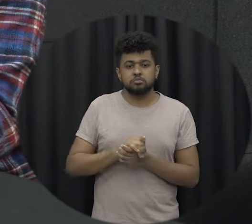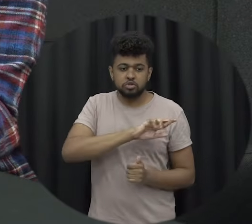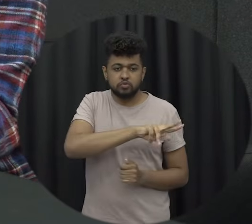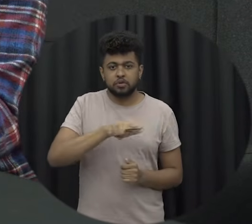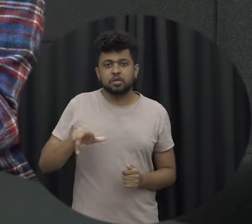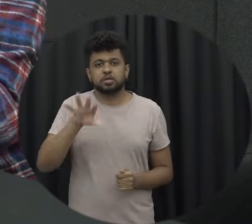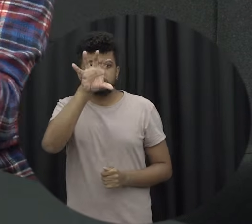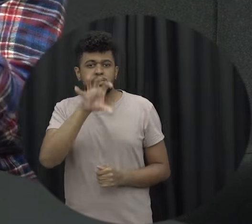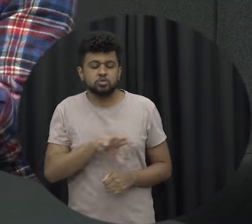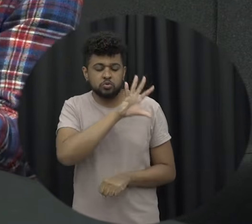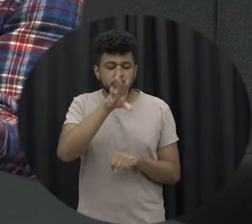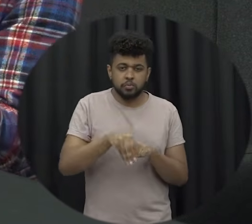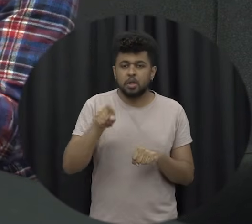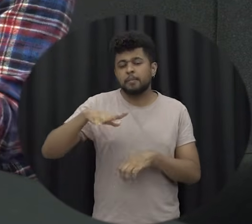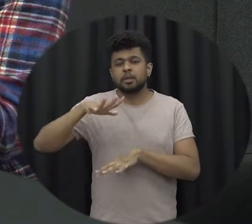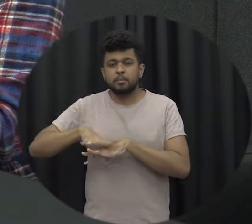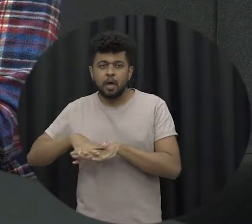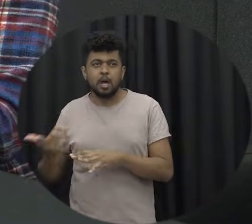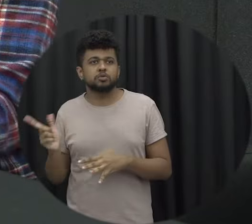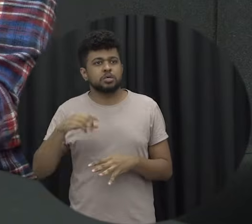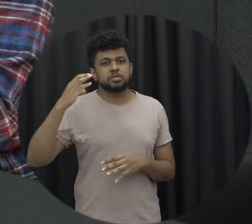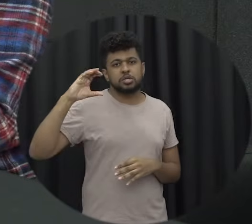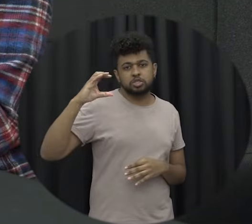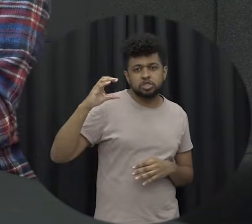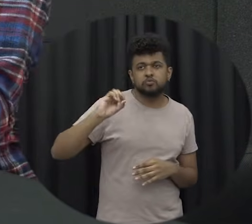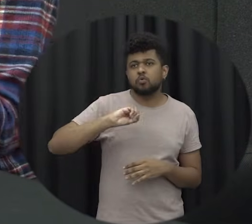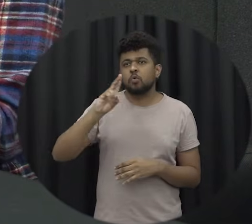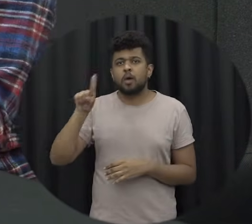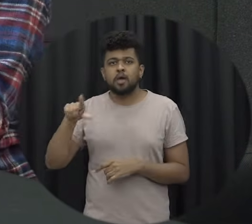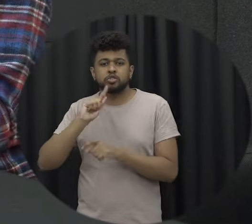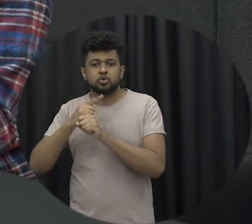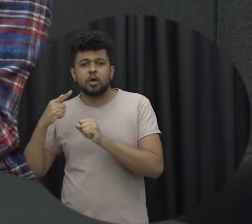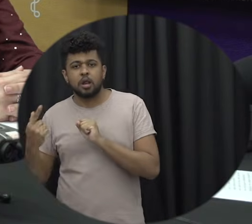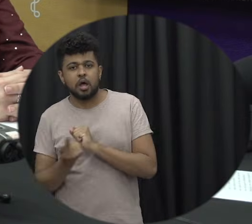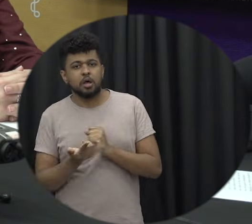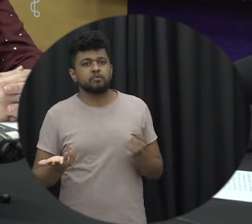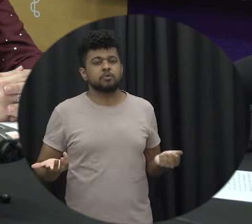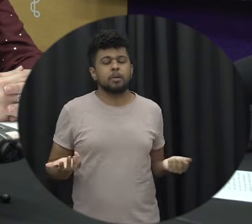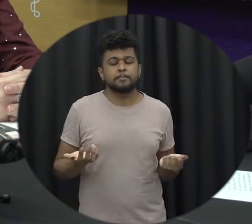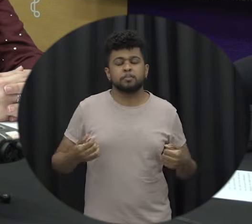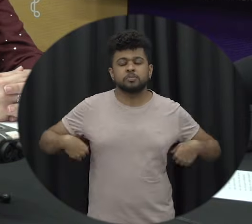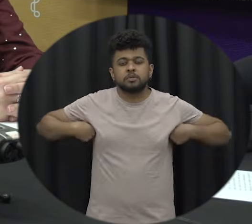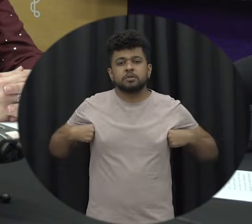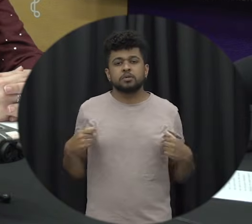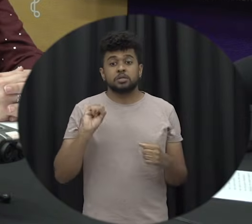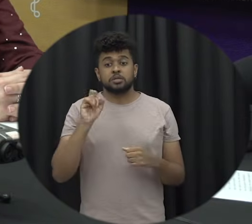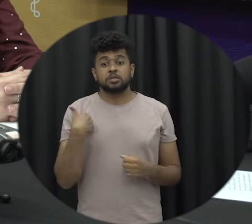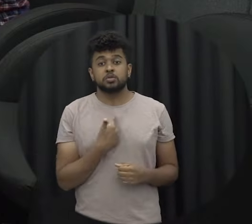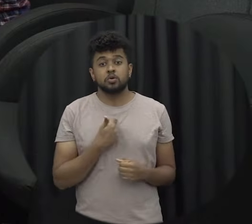diferentes formas de conhecimento, seja ele matemático, seja ele científico, seja ele geográfico, se a